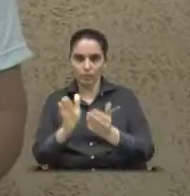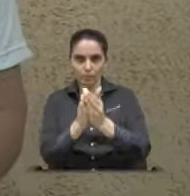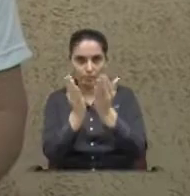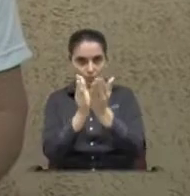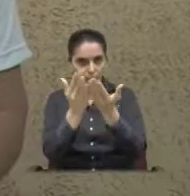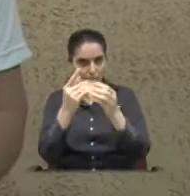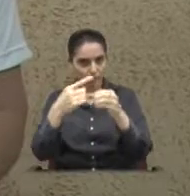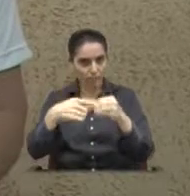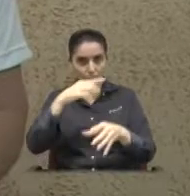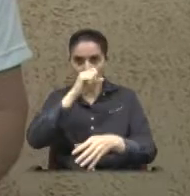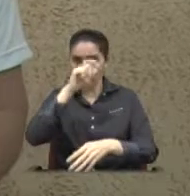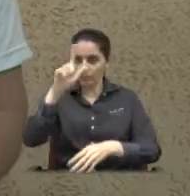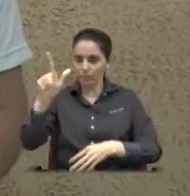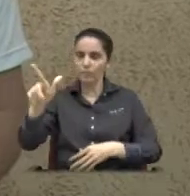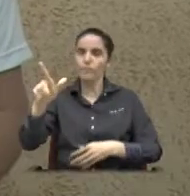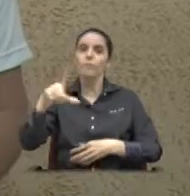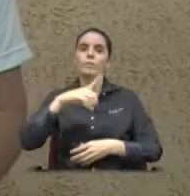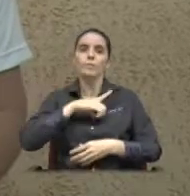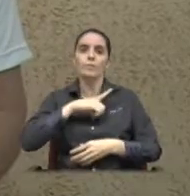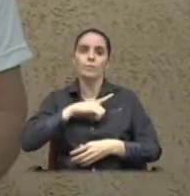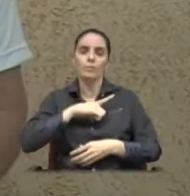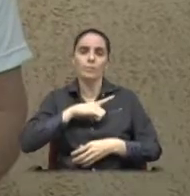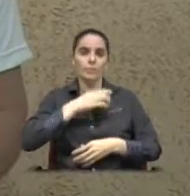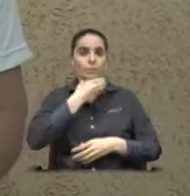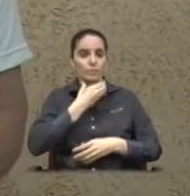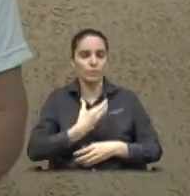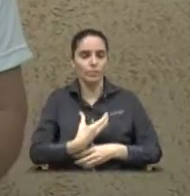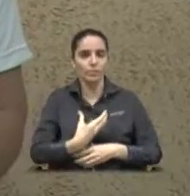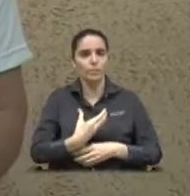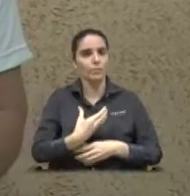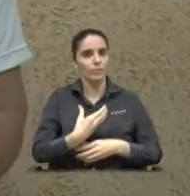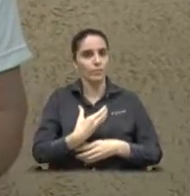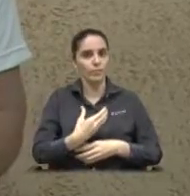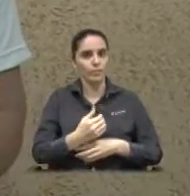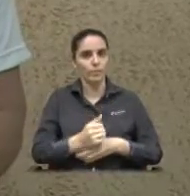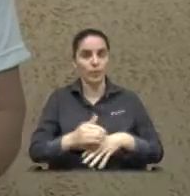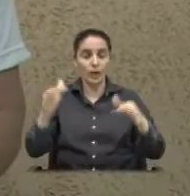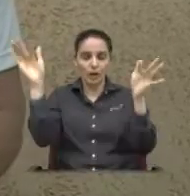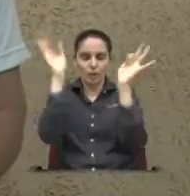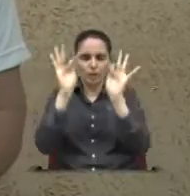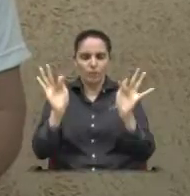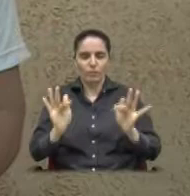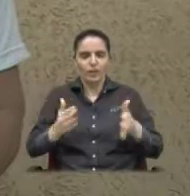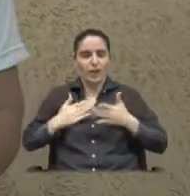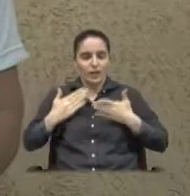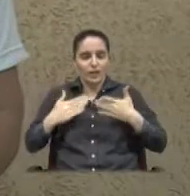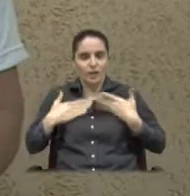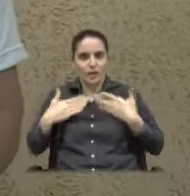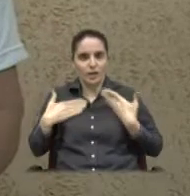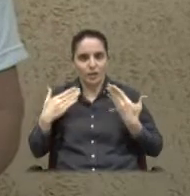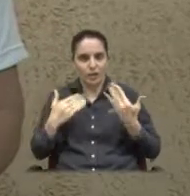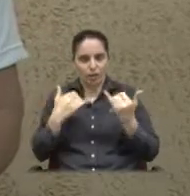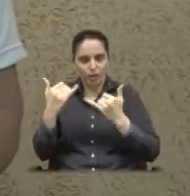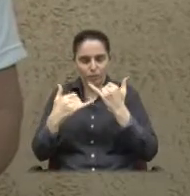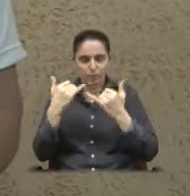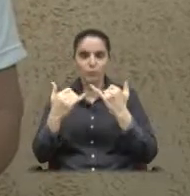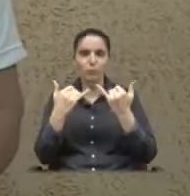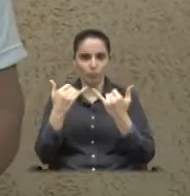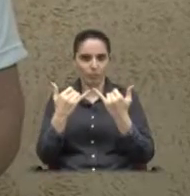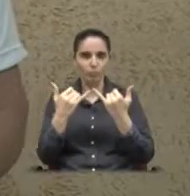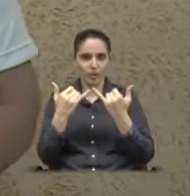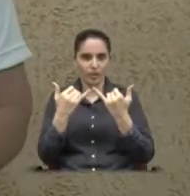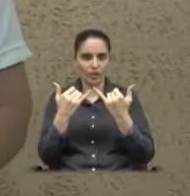nosso município possam ter um Natal com mais alegria, com um brinquedo que